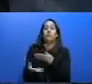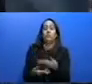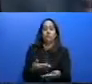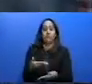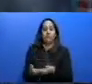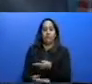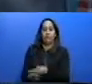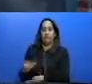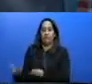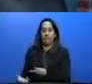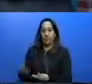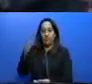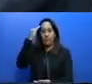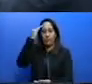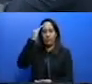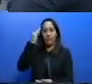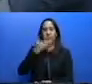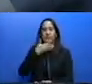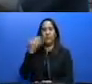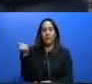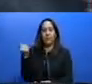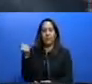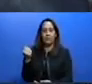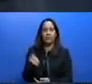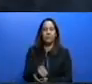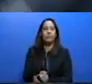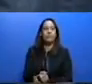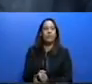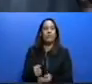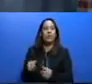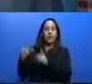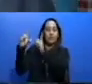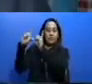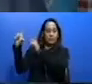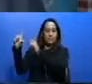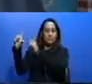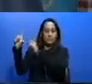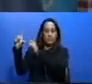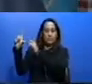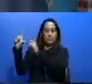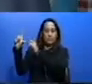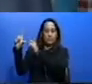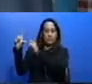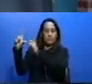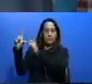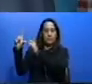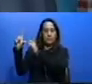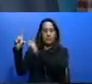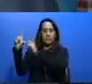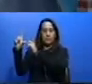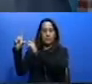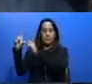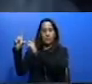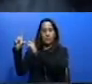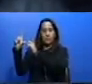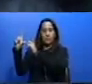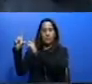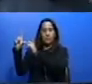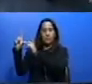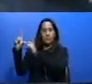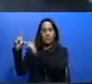Vamos entender um pouco melhor isso. Olha a primeira imagem. Mostra a temperatura desse local.